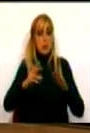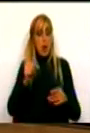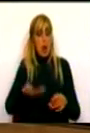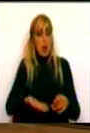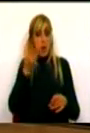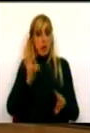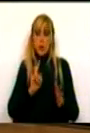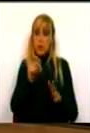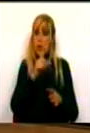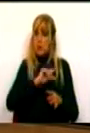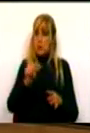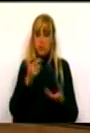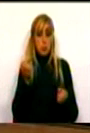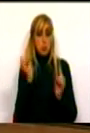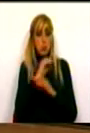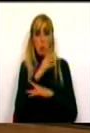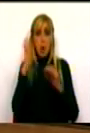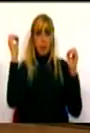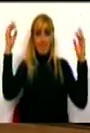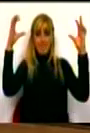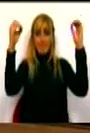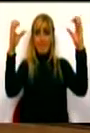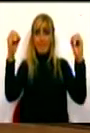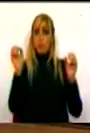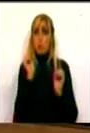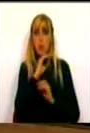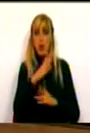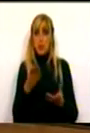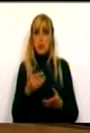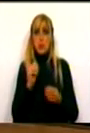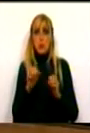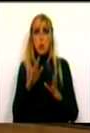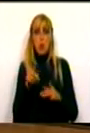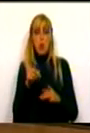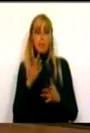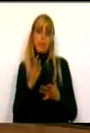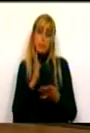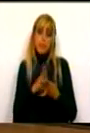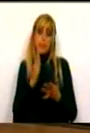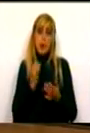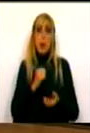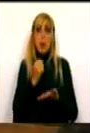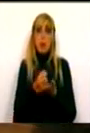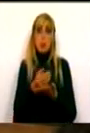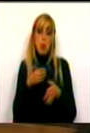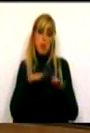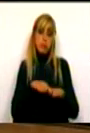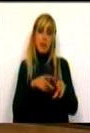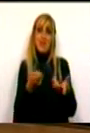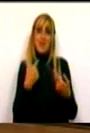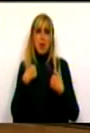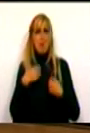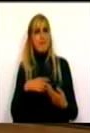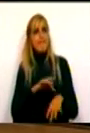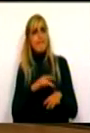entradas e saídas não as quer iluminação só a chamada que a e apoio para o tráfego eu fico na